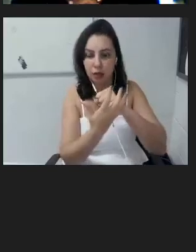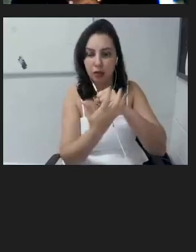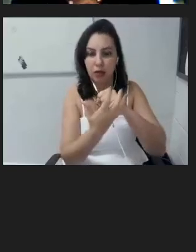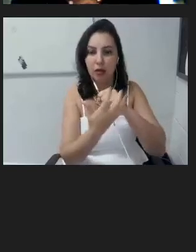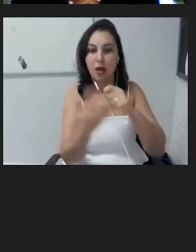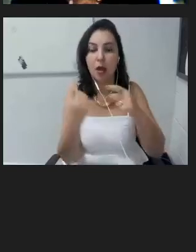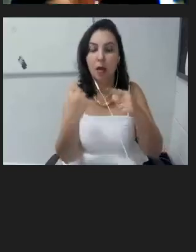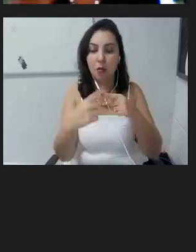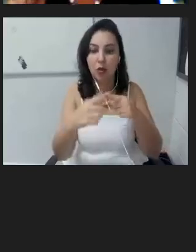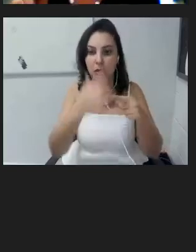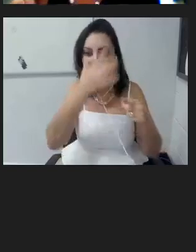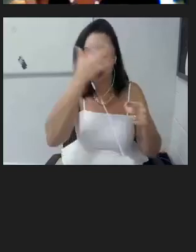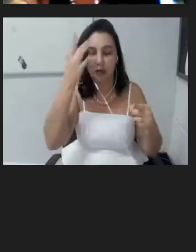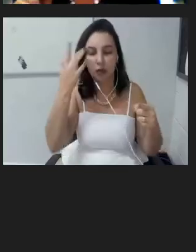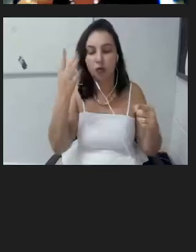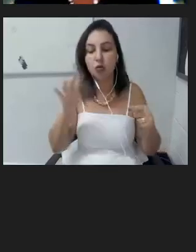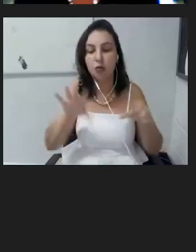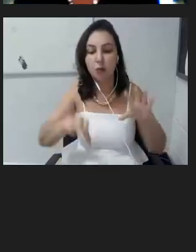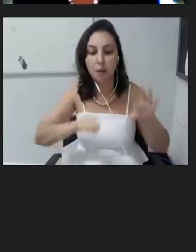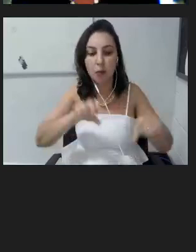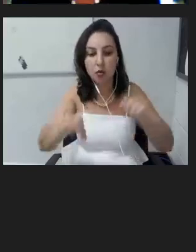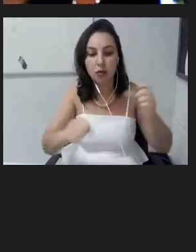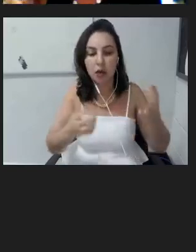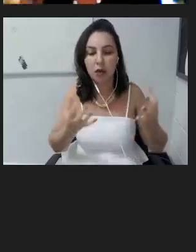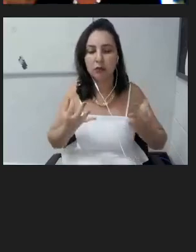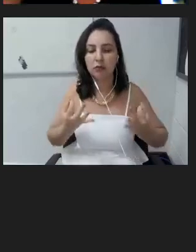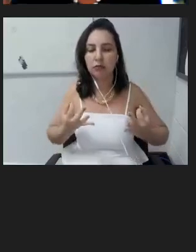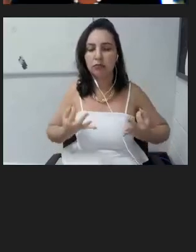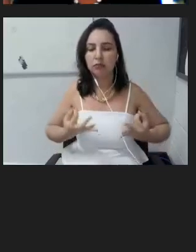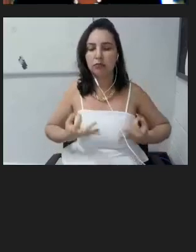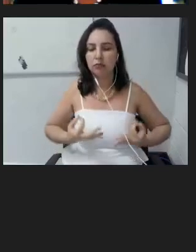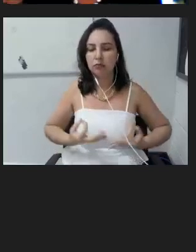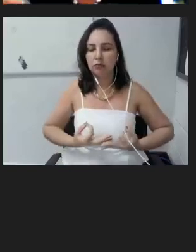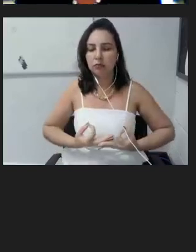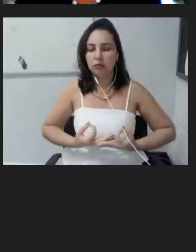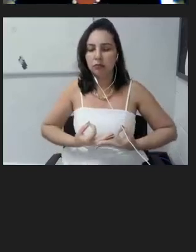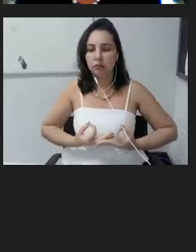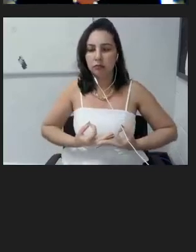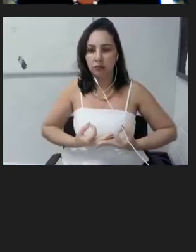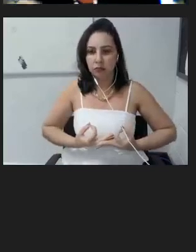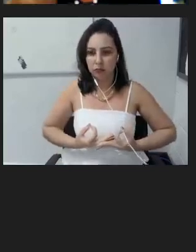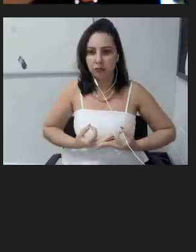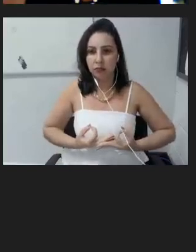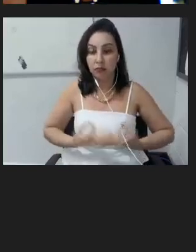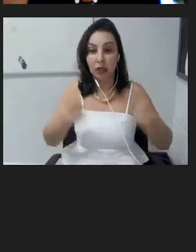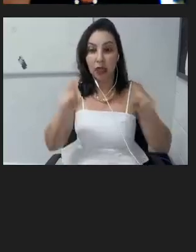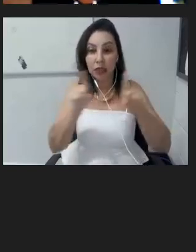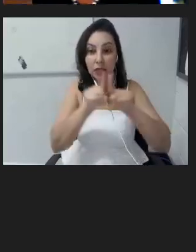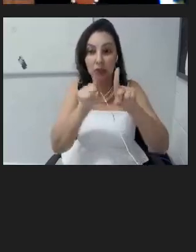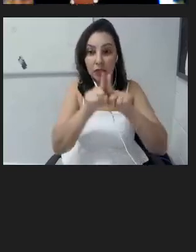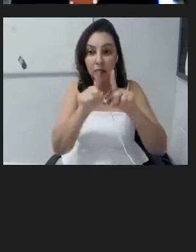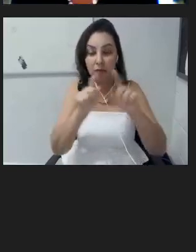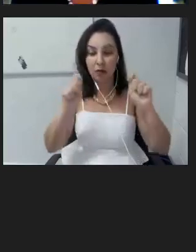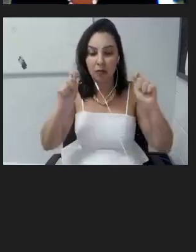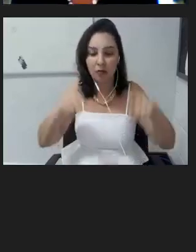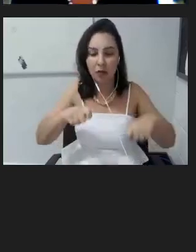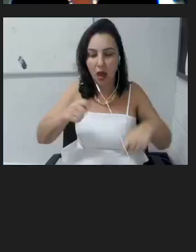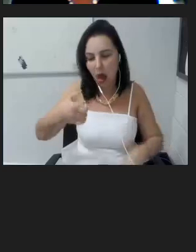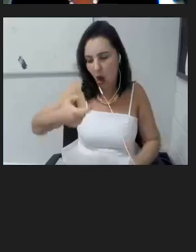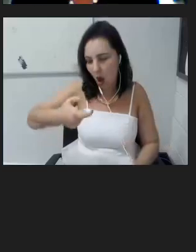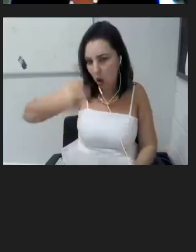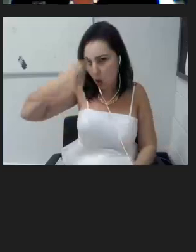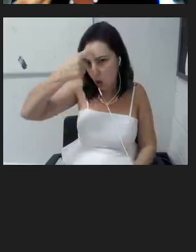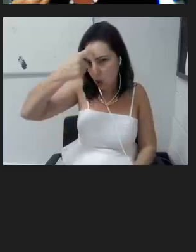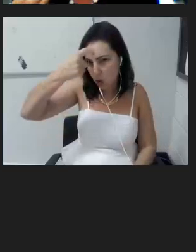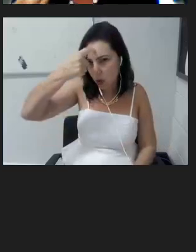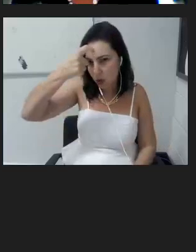pós-pandemia. Por quê? Porque ela tem essas técnicas que fazem com que a nossa consciência,